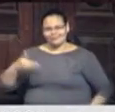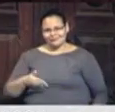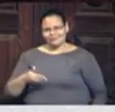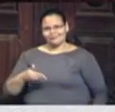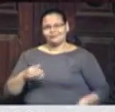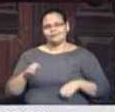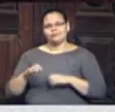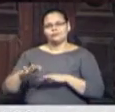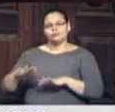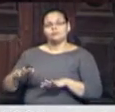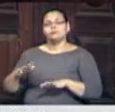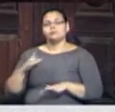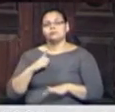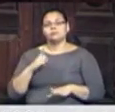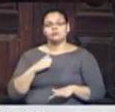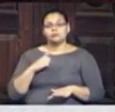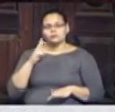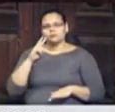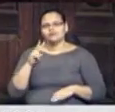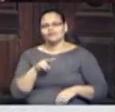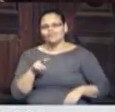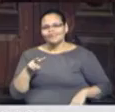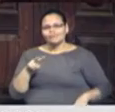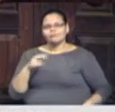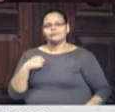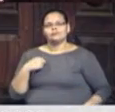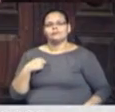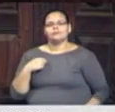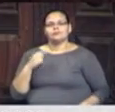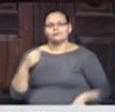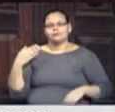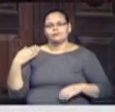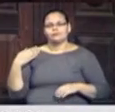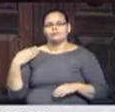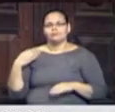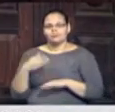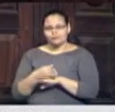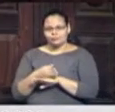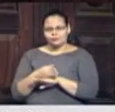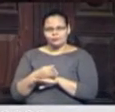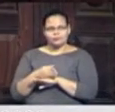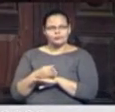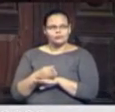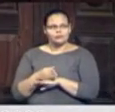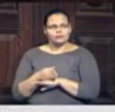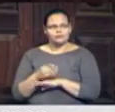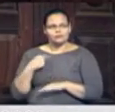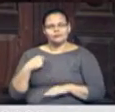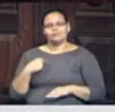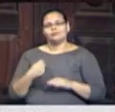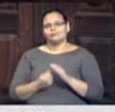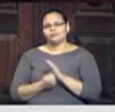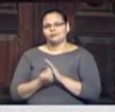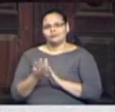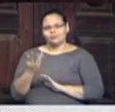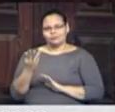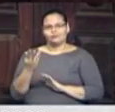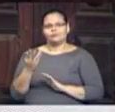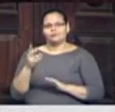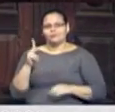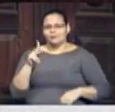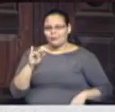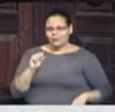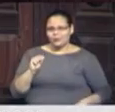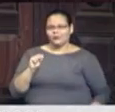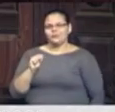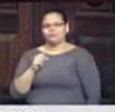audiência pública, então me deparei logo na entrada com uma quantidade enorme de pais